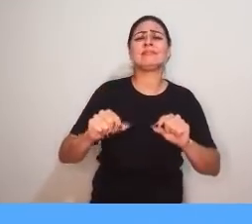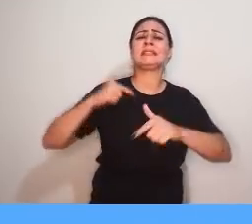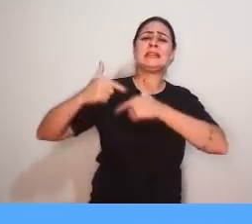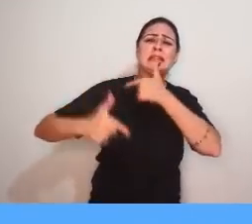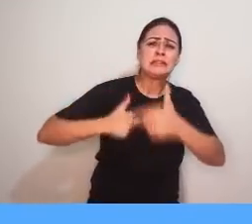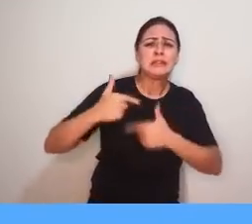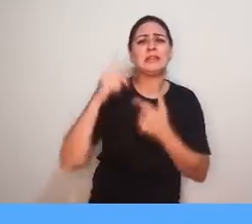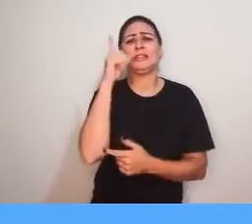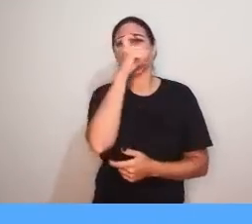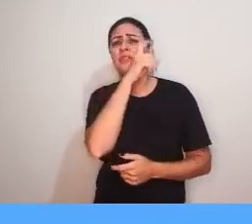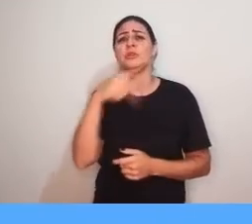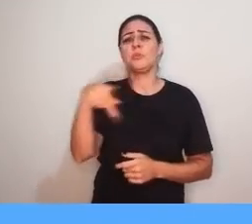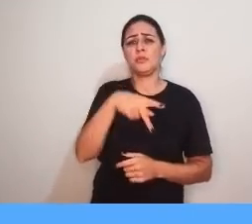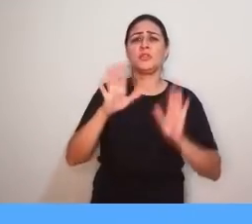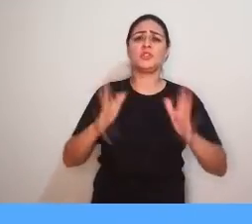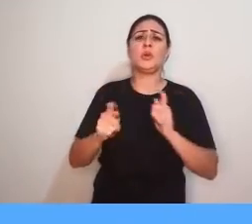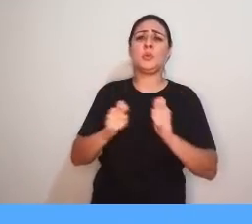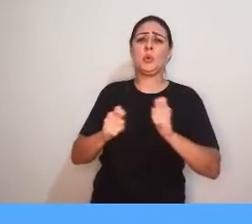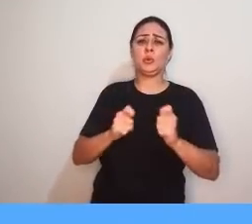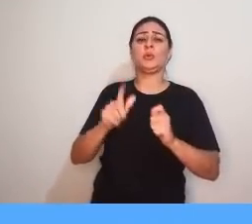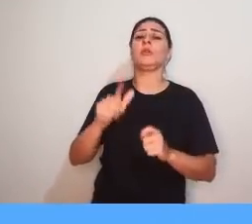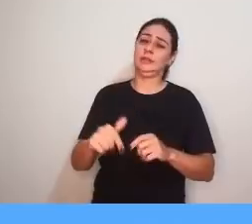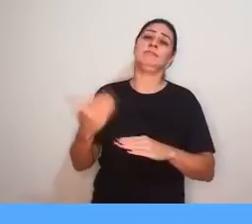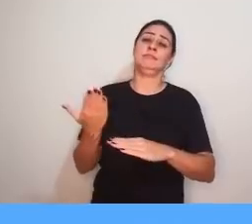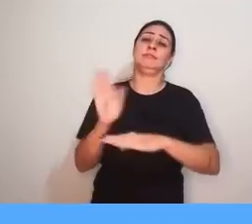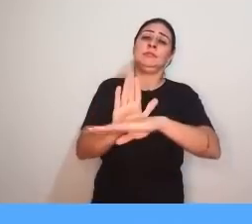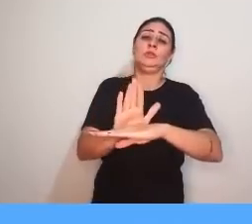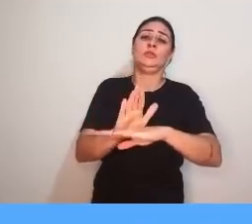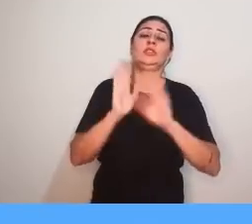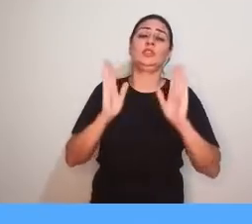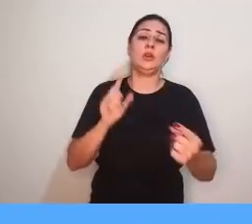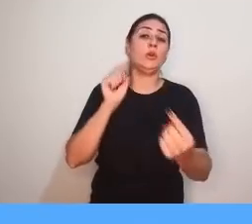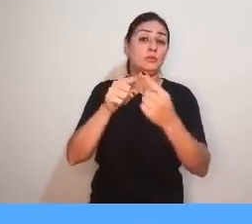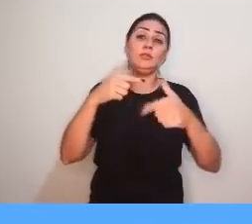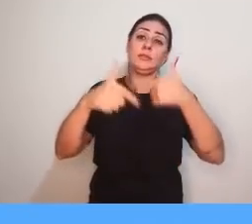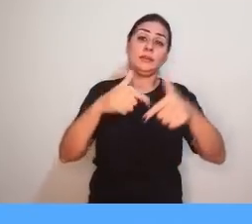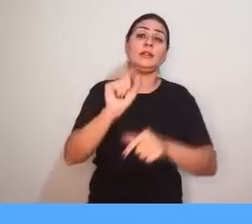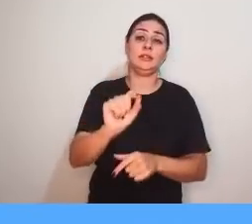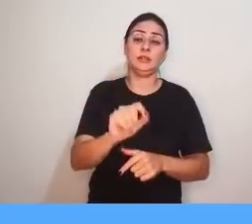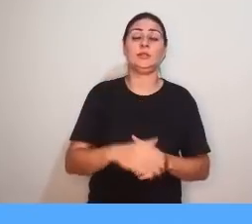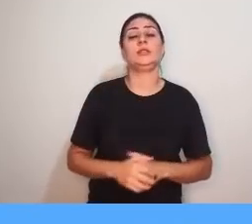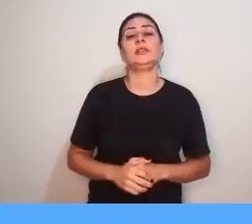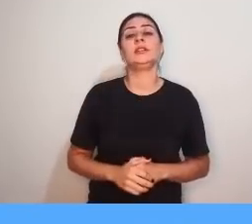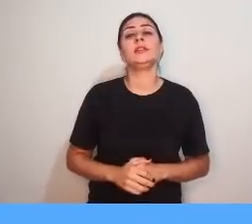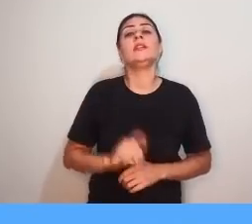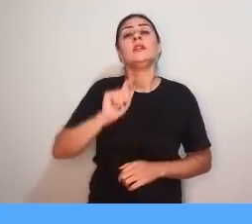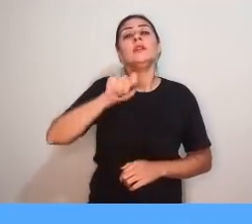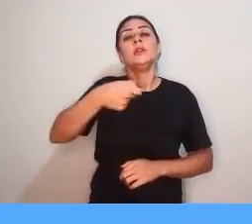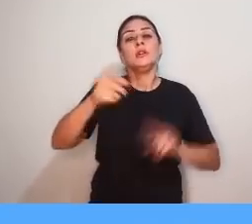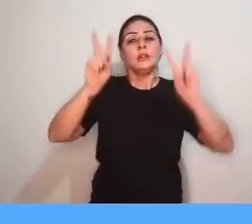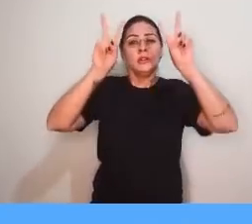já vai ser de grande ajuda. Tá? A gente pode trabalhar para isso. Com relação à metodologia que você trouxe, que é a